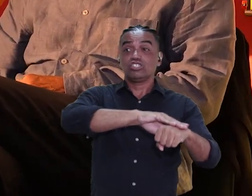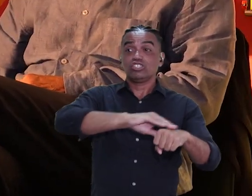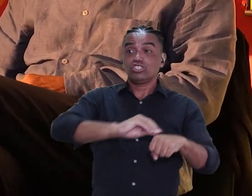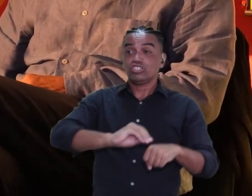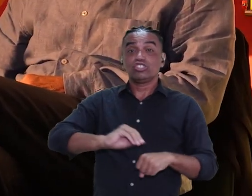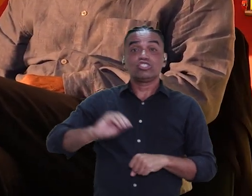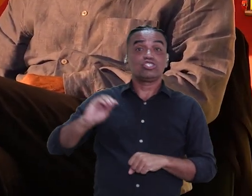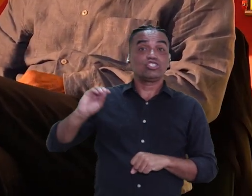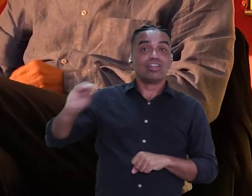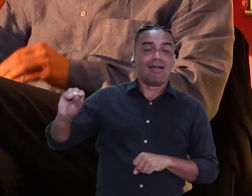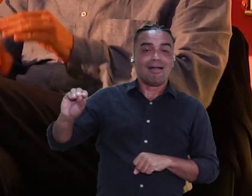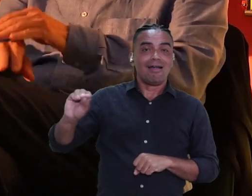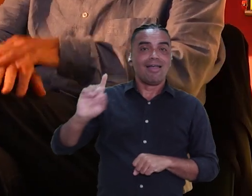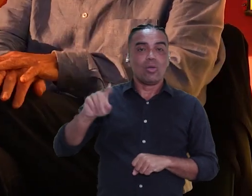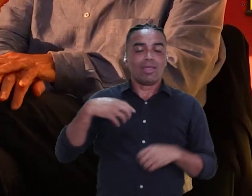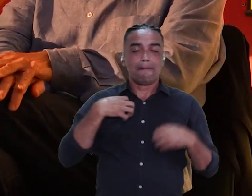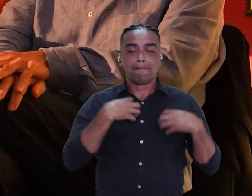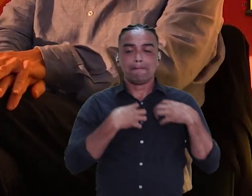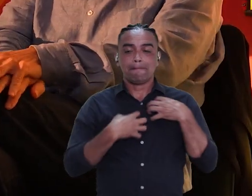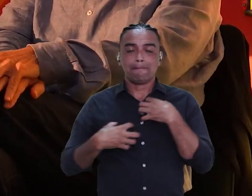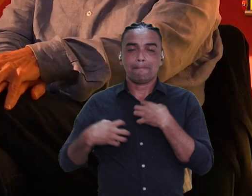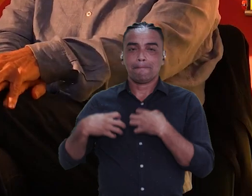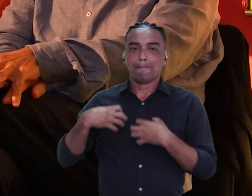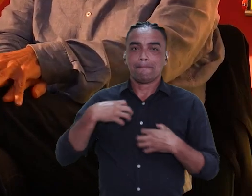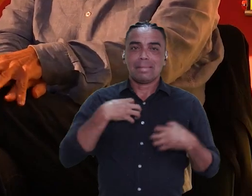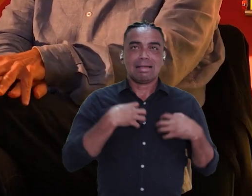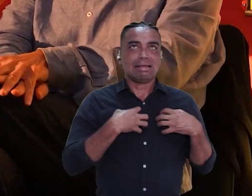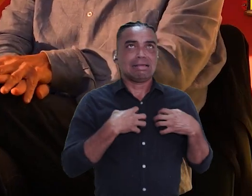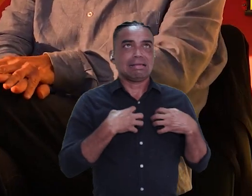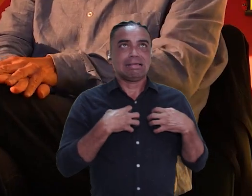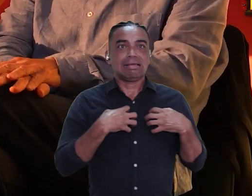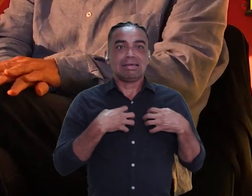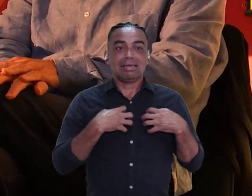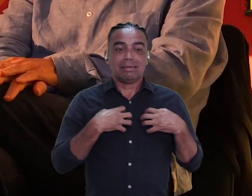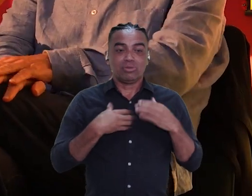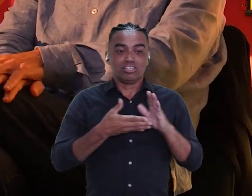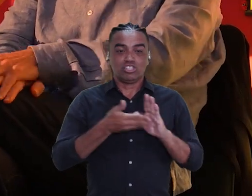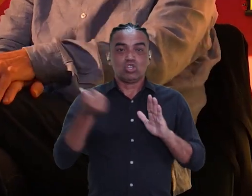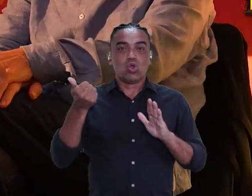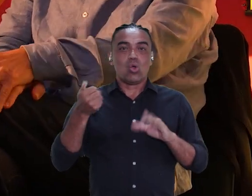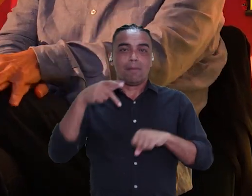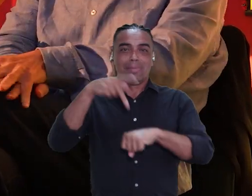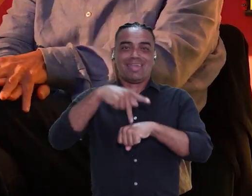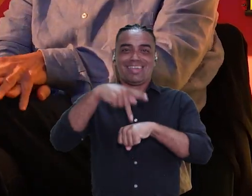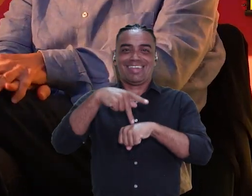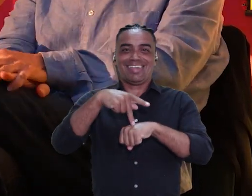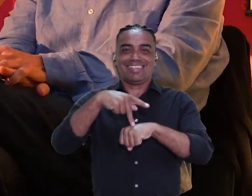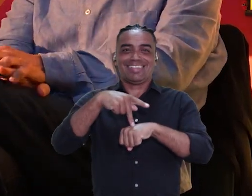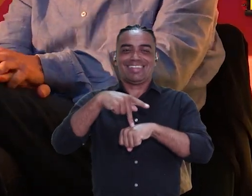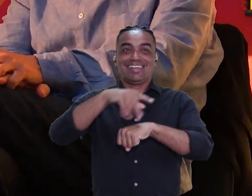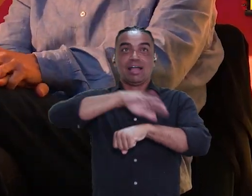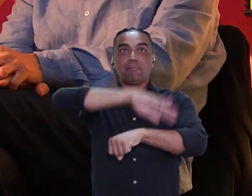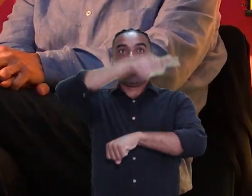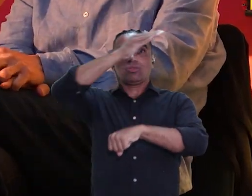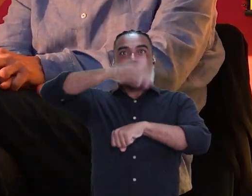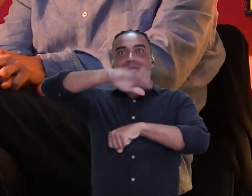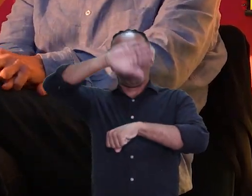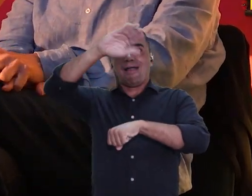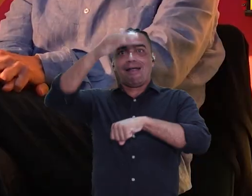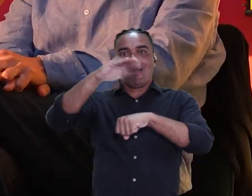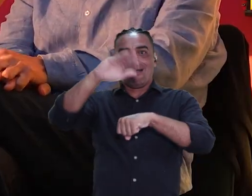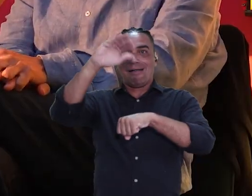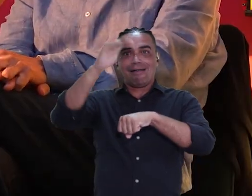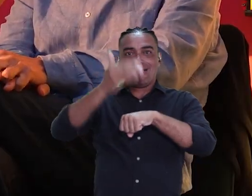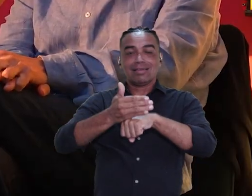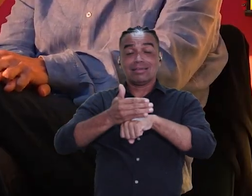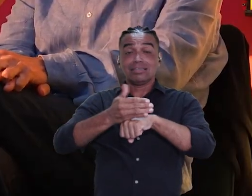e na verdade, é a melancolia sobre a pedra retirada, né? Pode ser